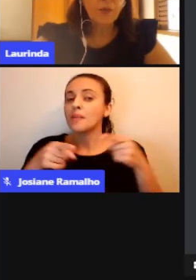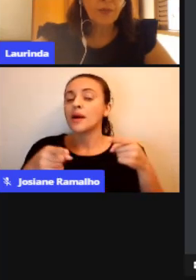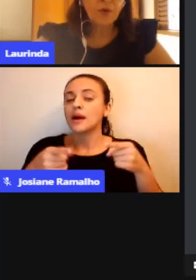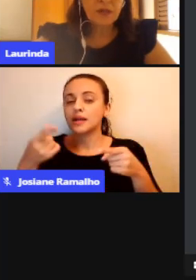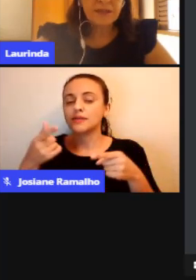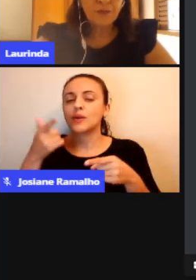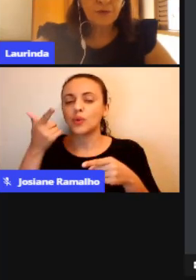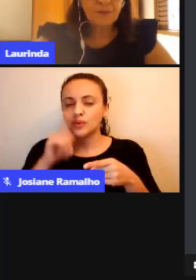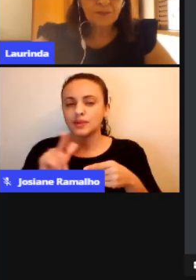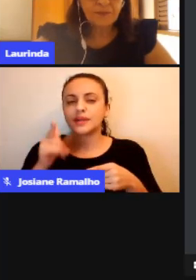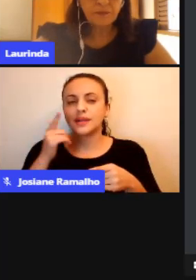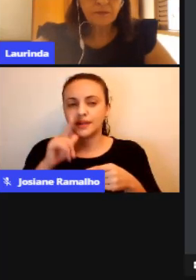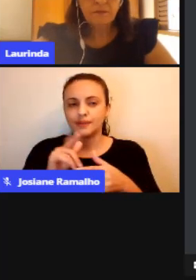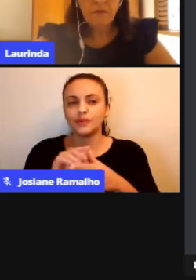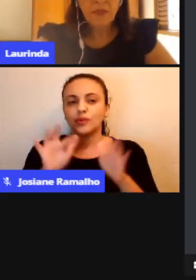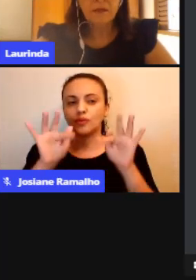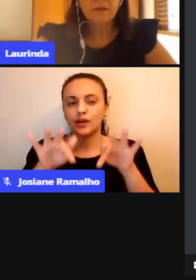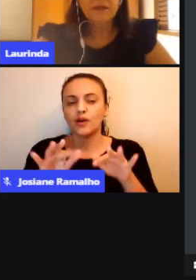nisso. O próximo,